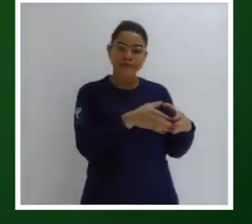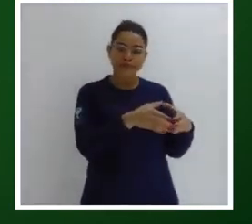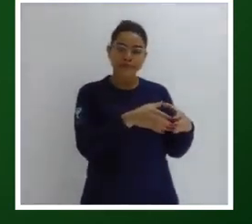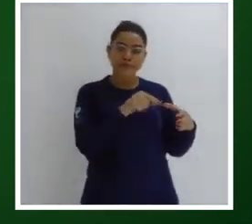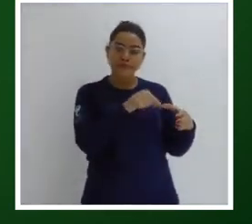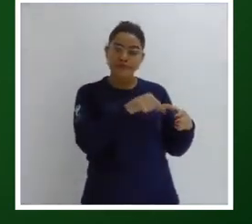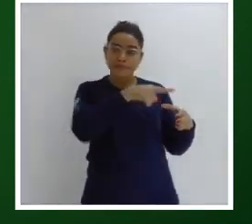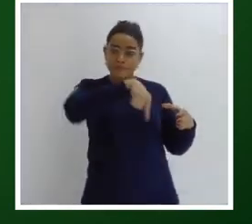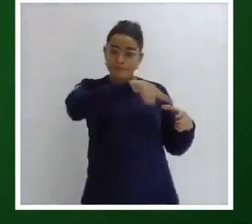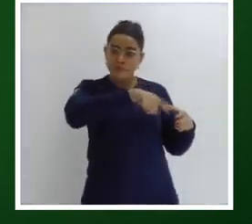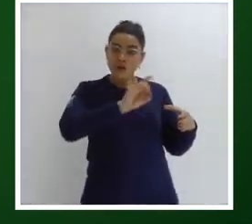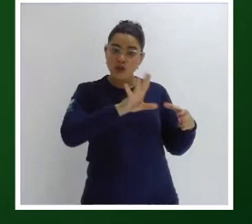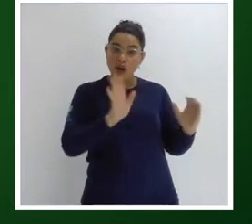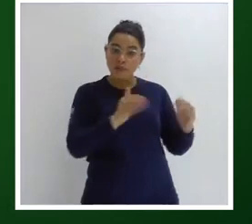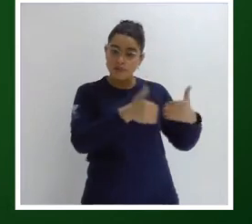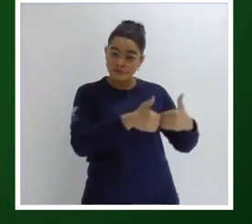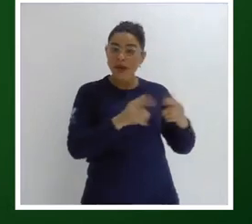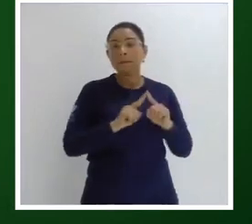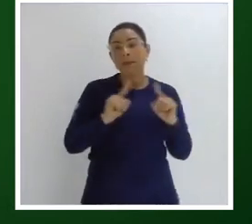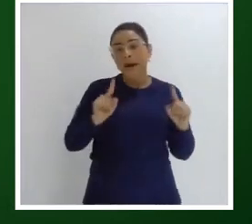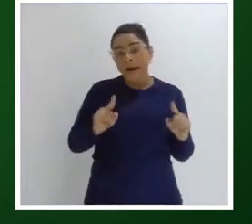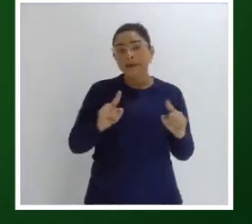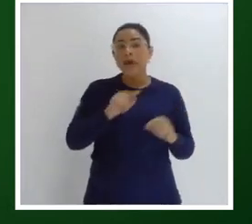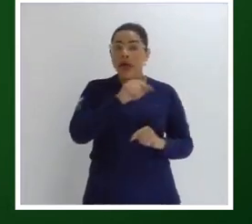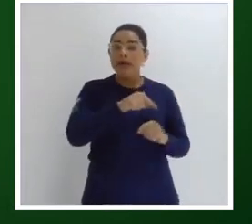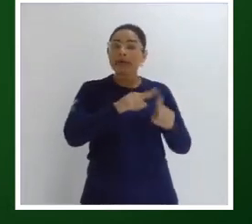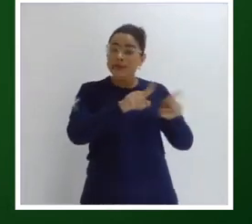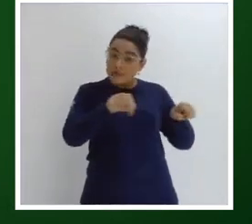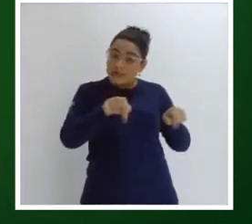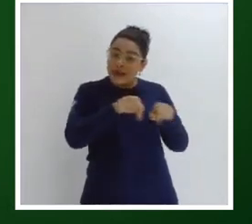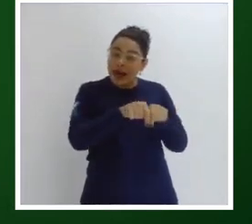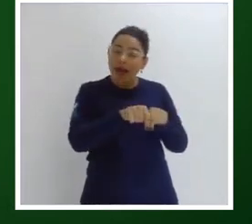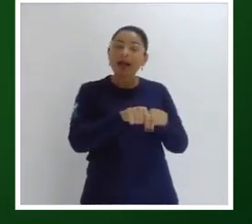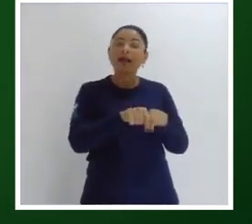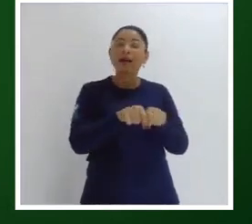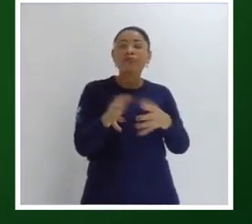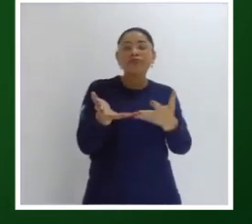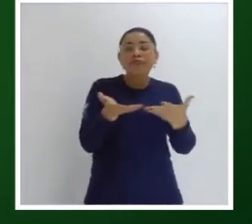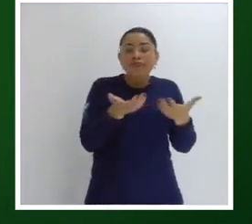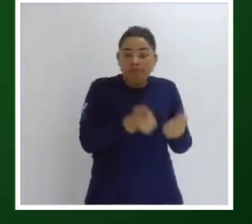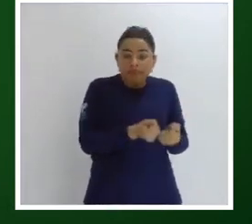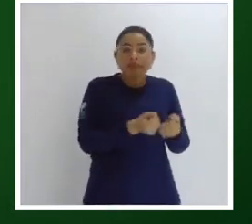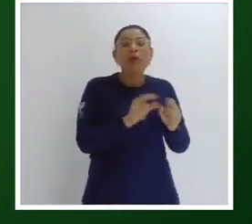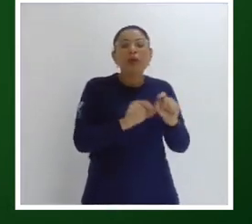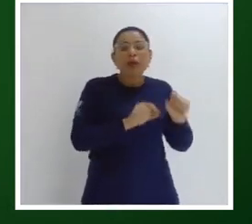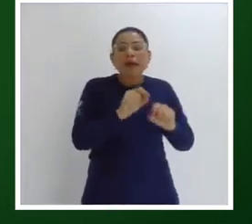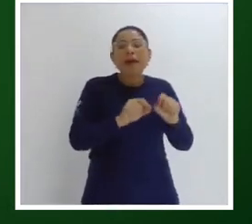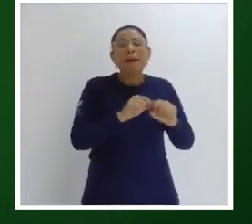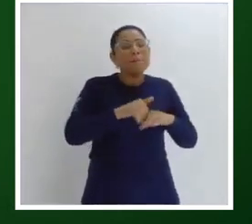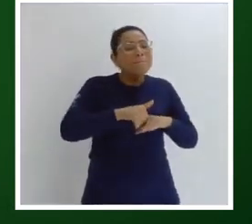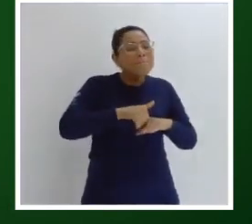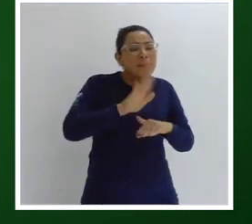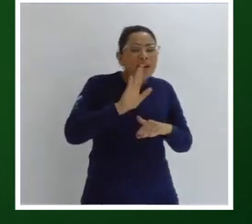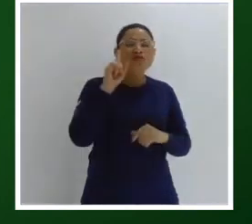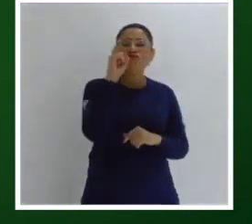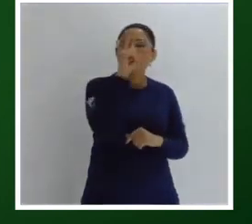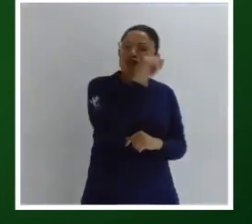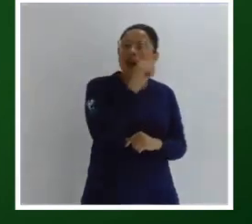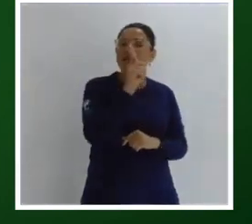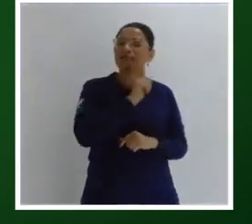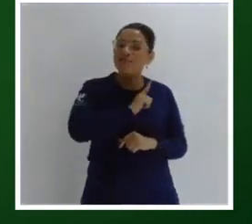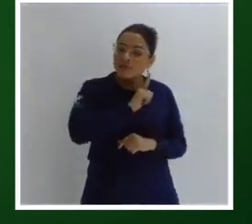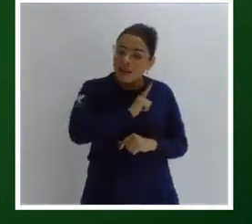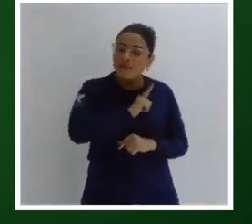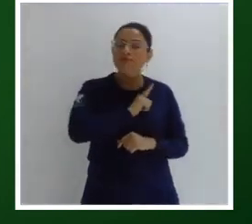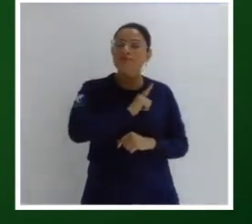estas salas são as salas em que recebem as crianças com necessidades de maior grau de comprometimento então